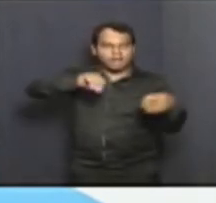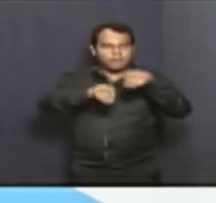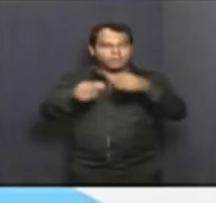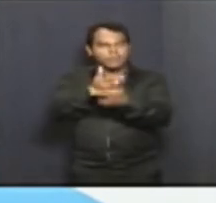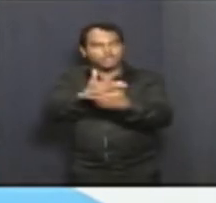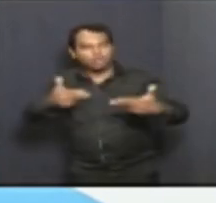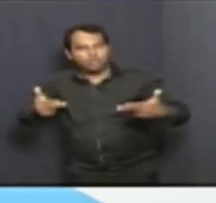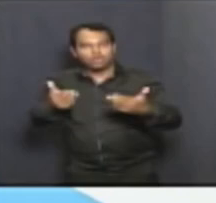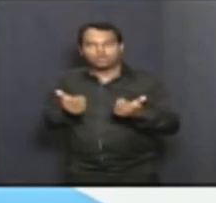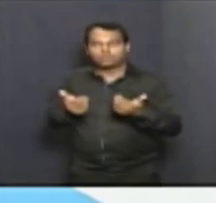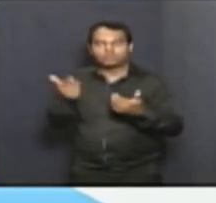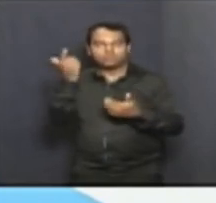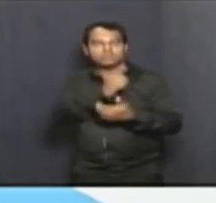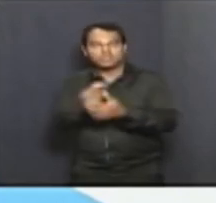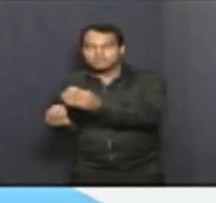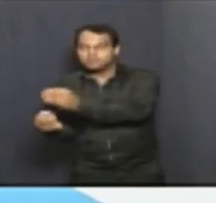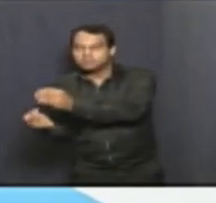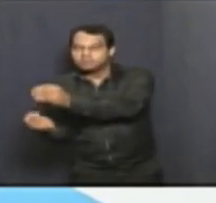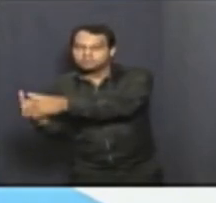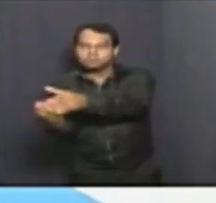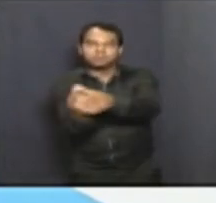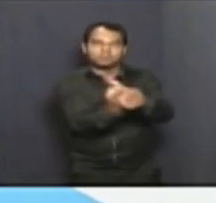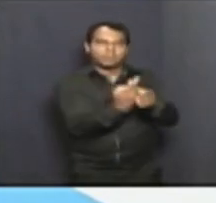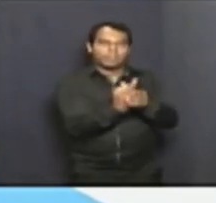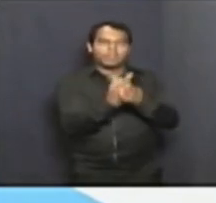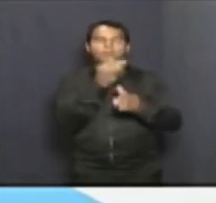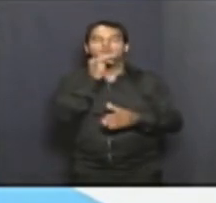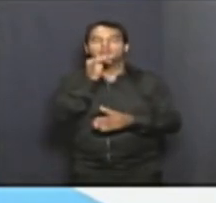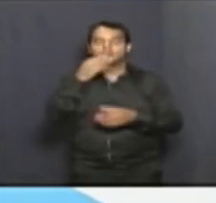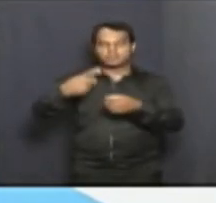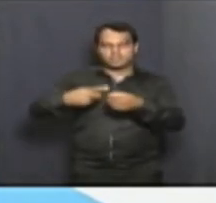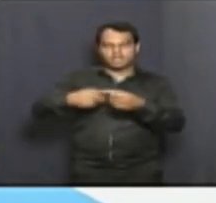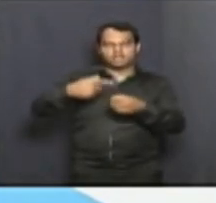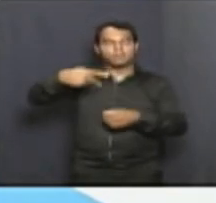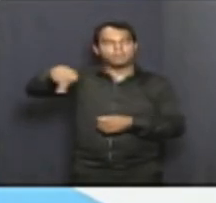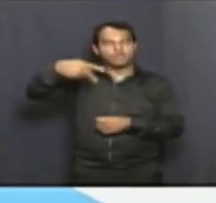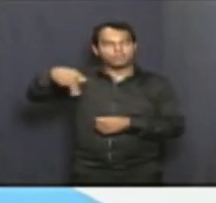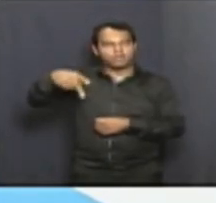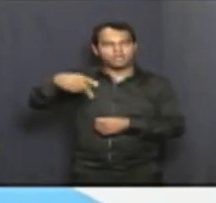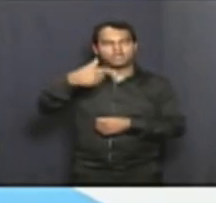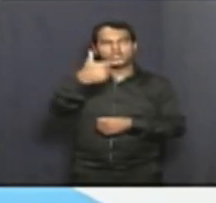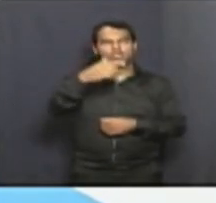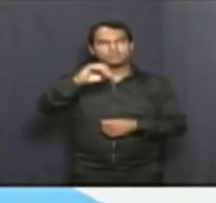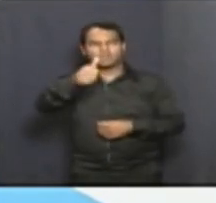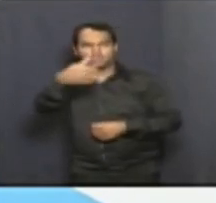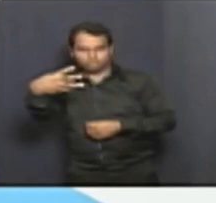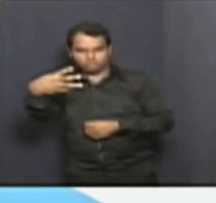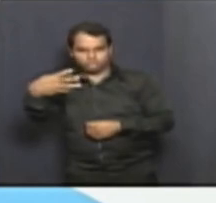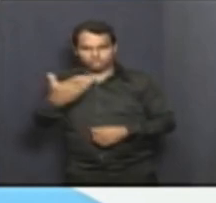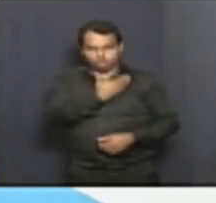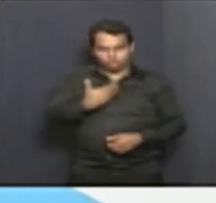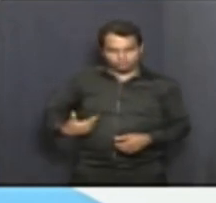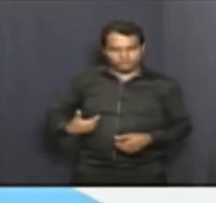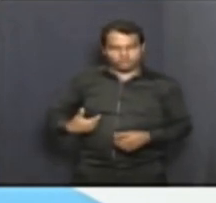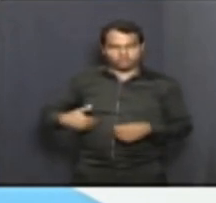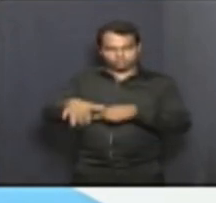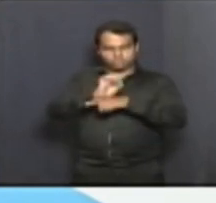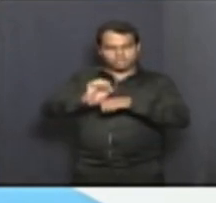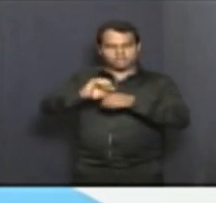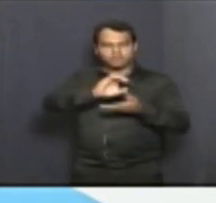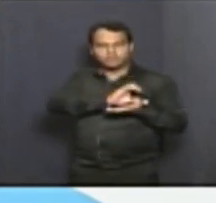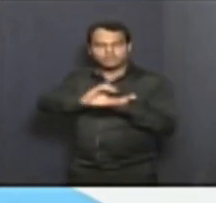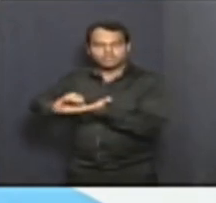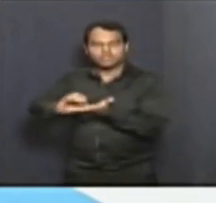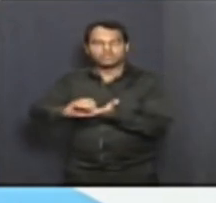eu tenho um exemplo aquele ponta porã por exemplo em 2014 o governo do estado investiu três milhões em